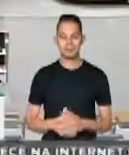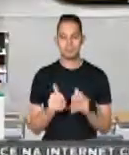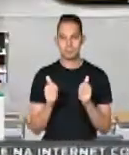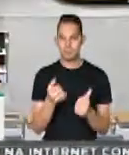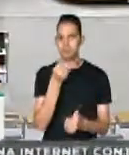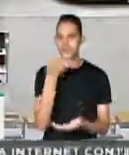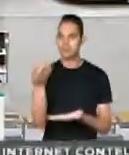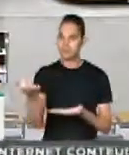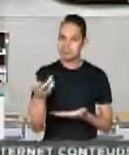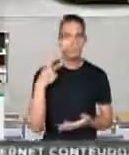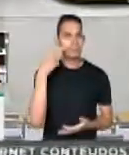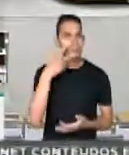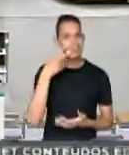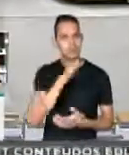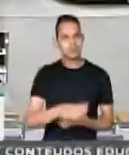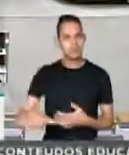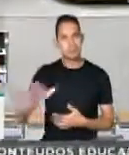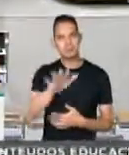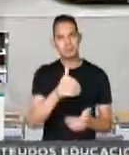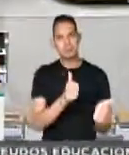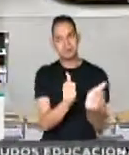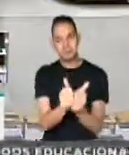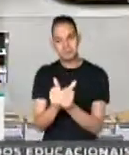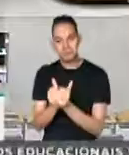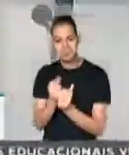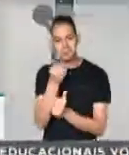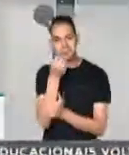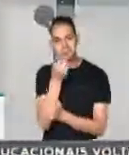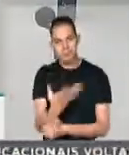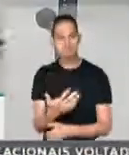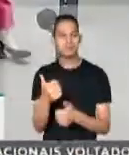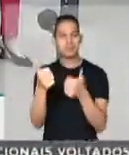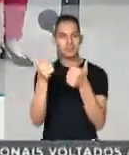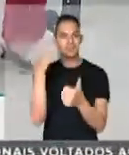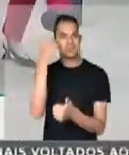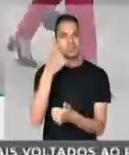sejam bem-vindos, vereadores. Está muito bem acompanhado também desse grande deputado, dessa grande liderança.